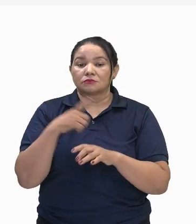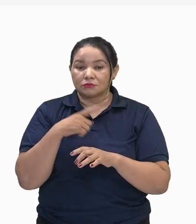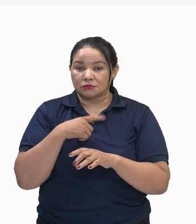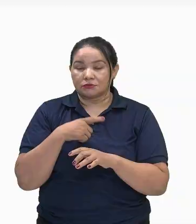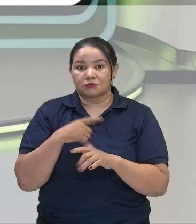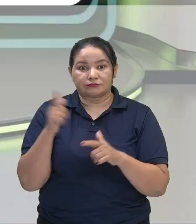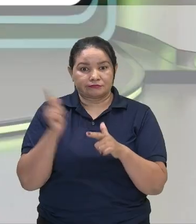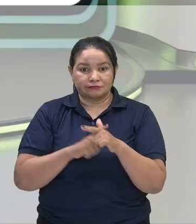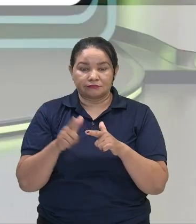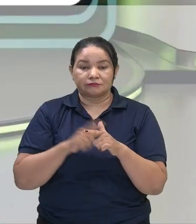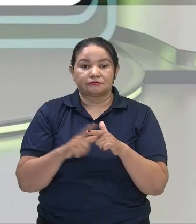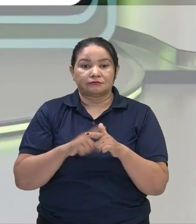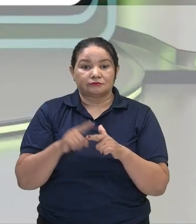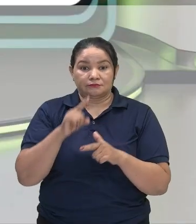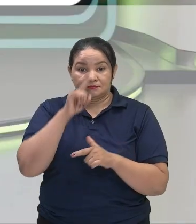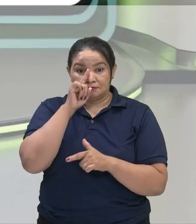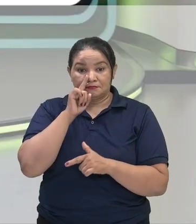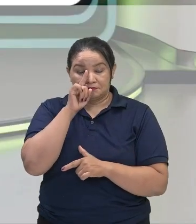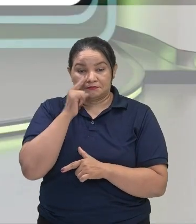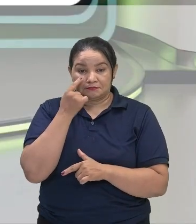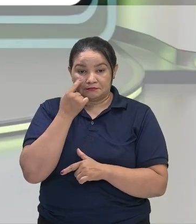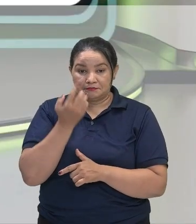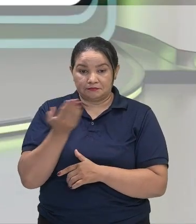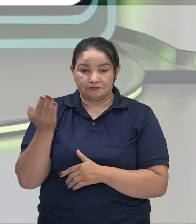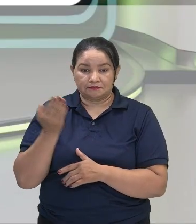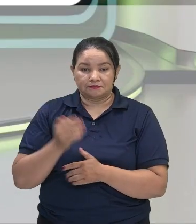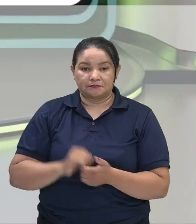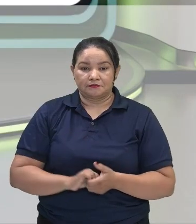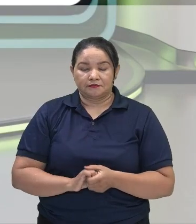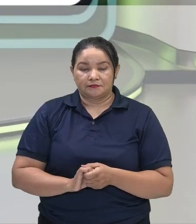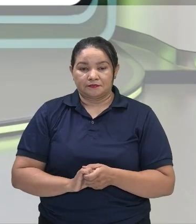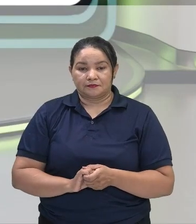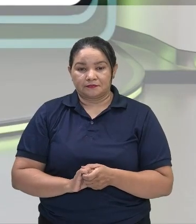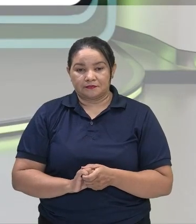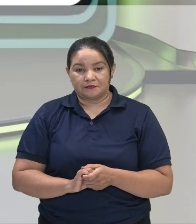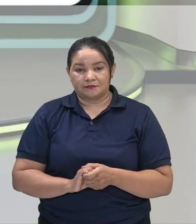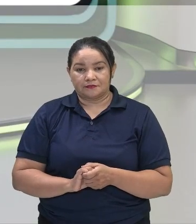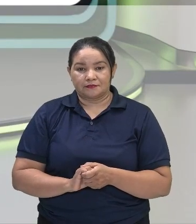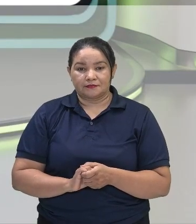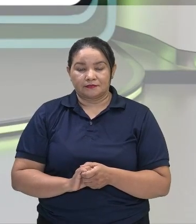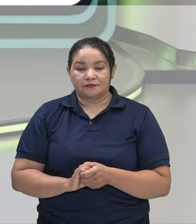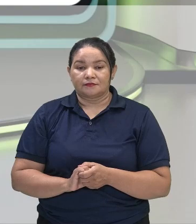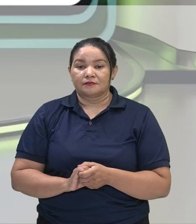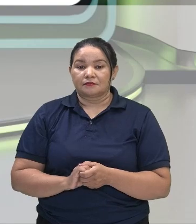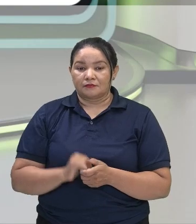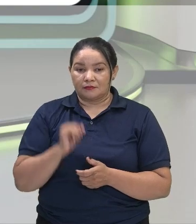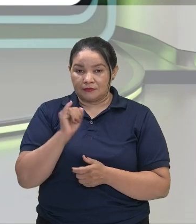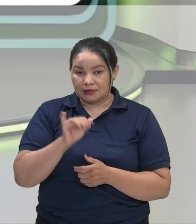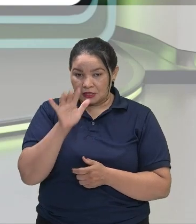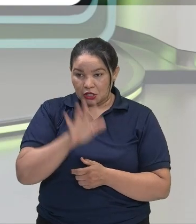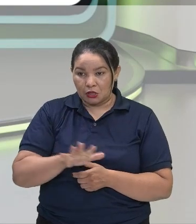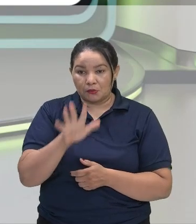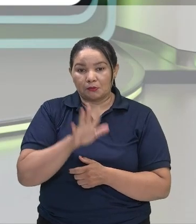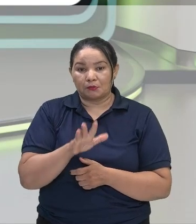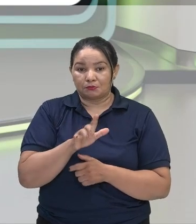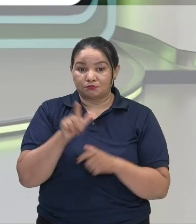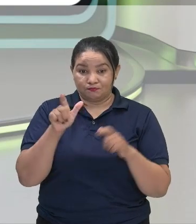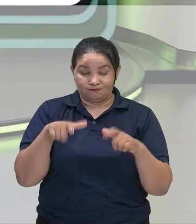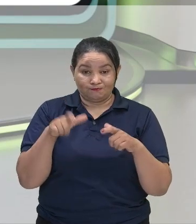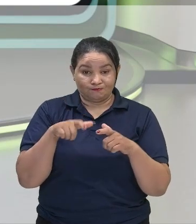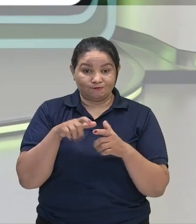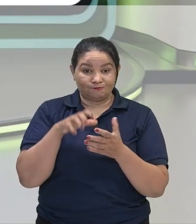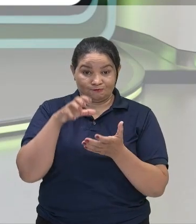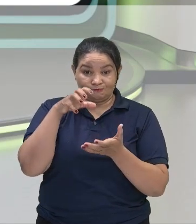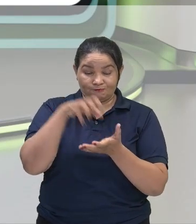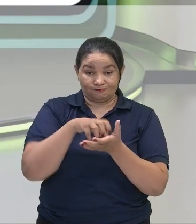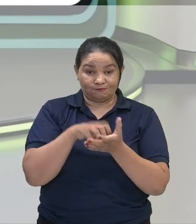ver aqui, olha, o que aconteceu. Bom, você está observando aí as imagens, né, da usina de Chernobyl. E o que aconteceu?